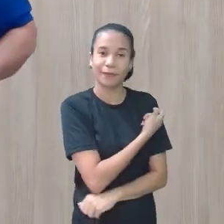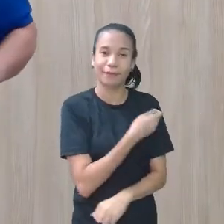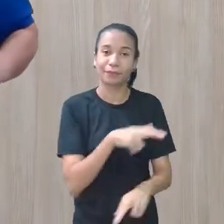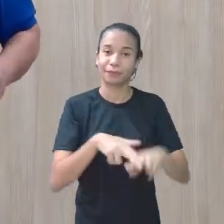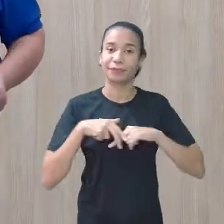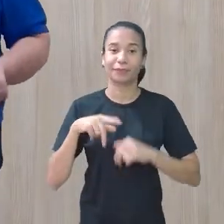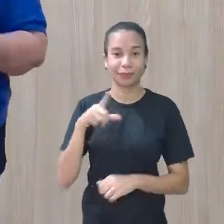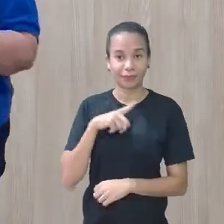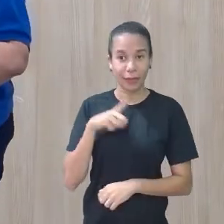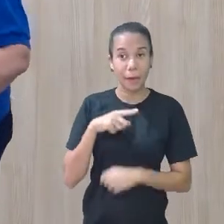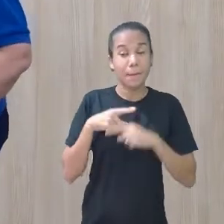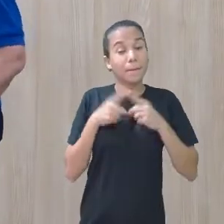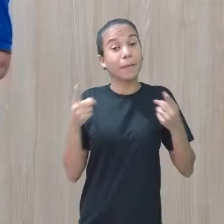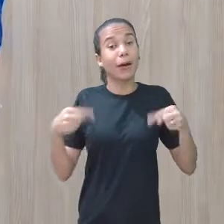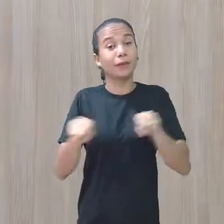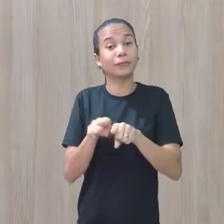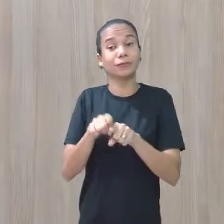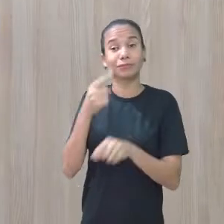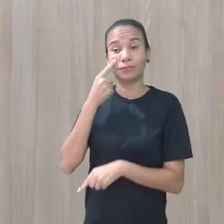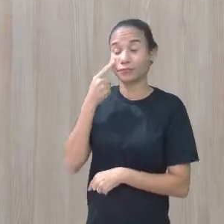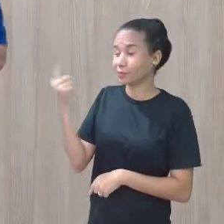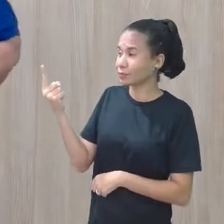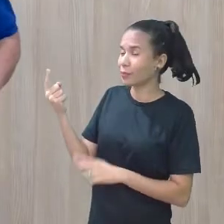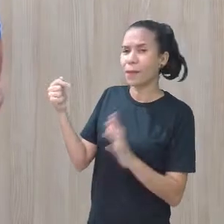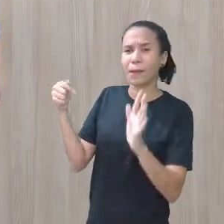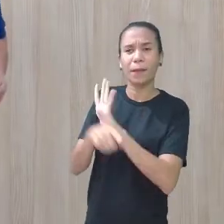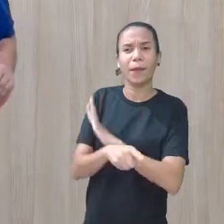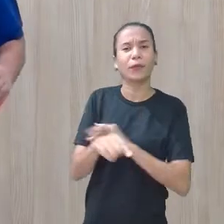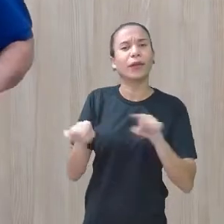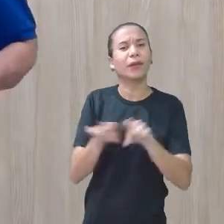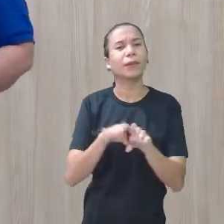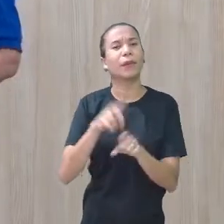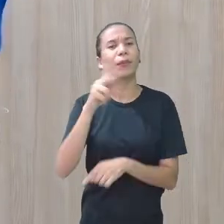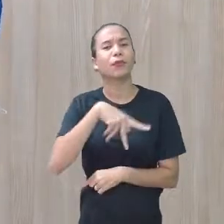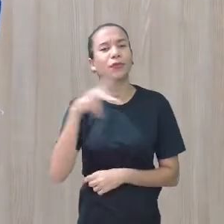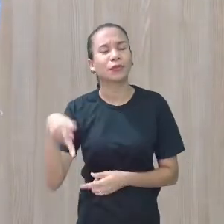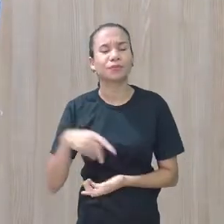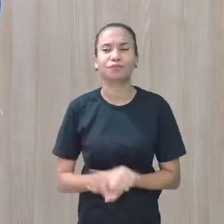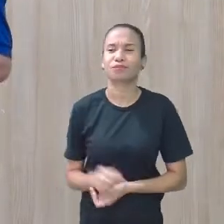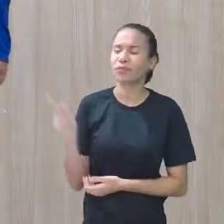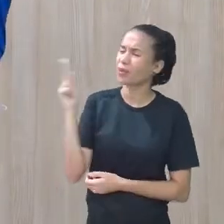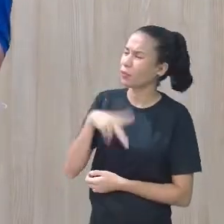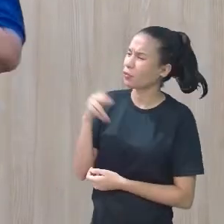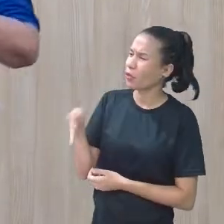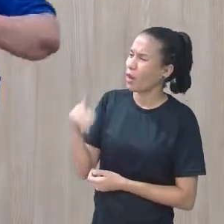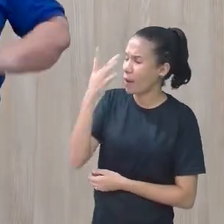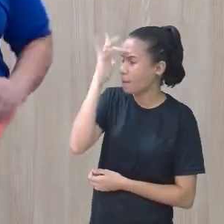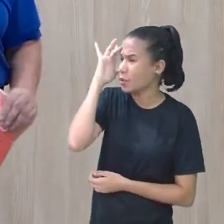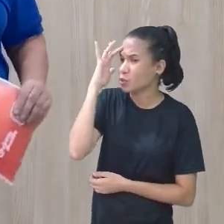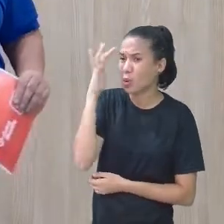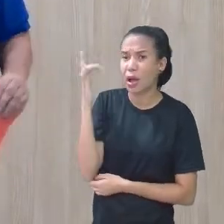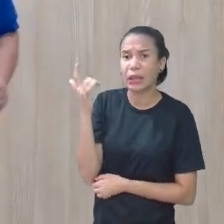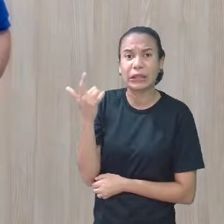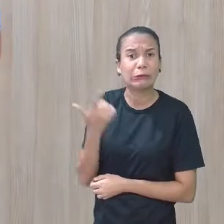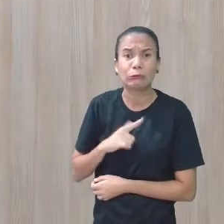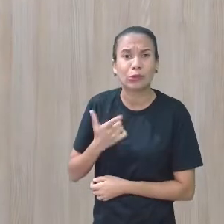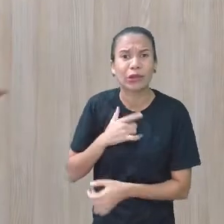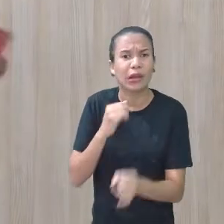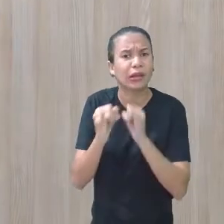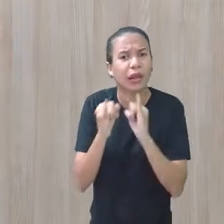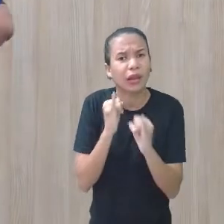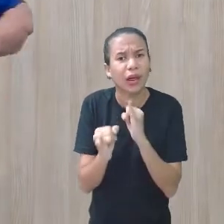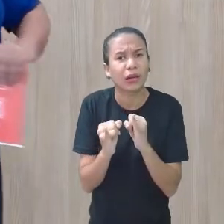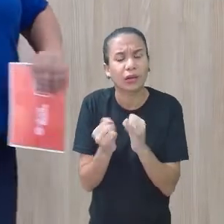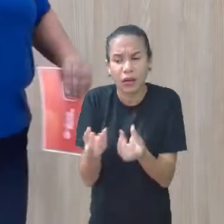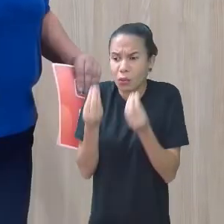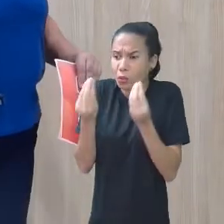relação aí à vacina. Mas aí eu estou trazendo uma perguntinha aqui para a professora Cláudia. Professora, mas quem não tem acesso à internet,